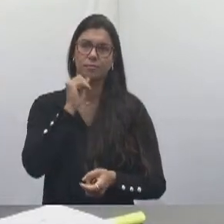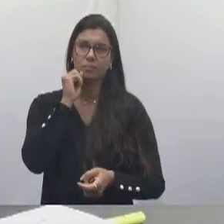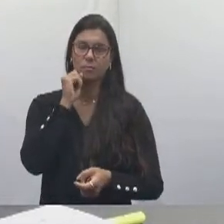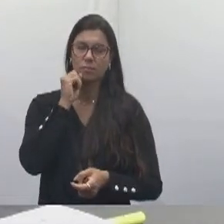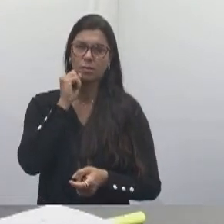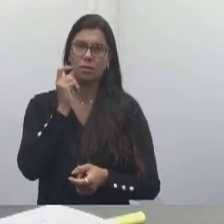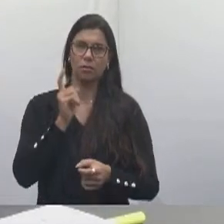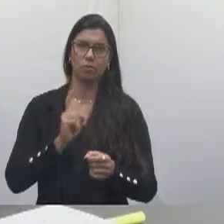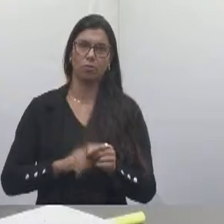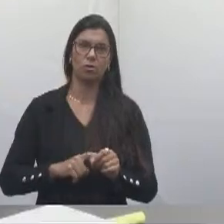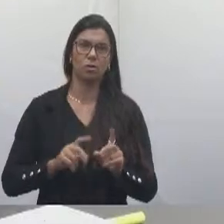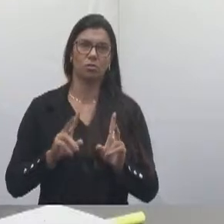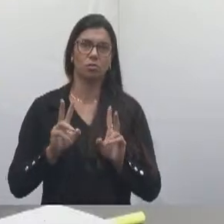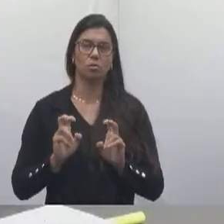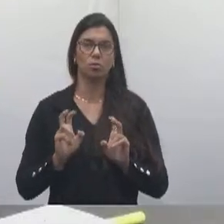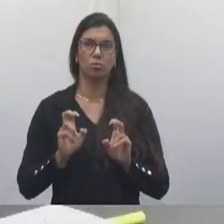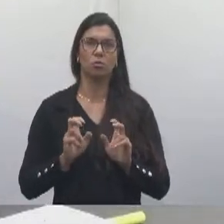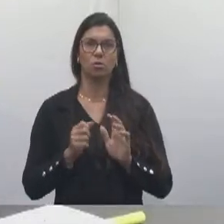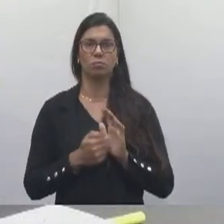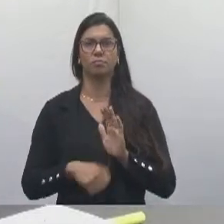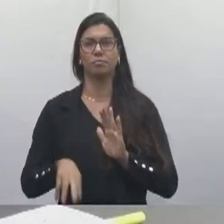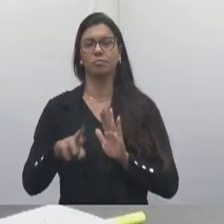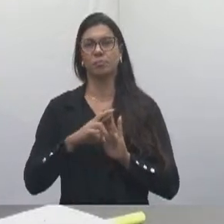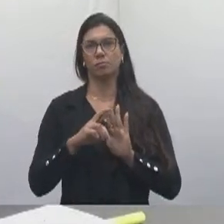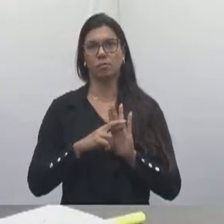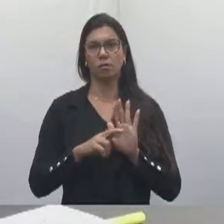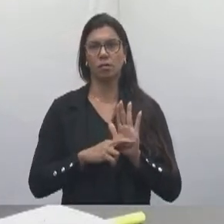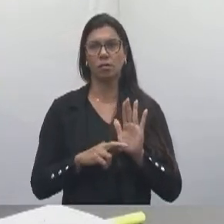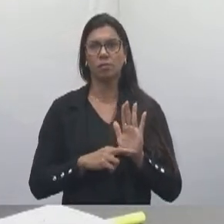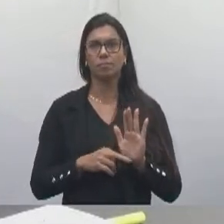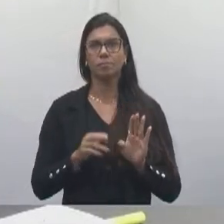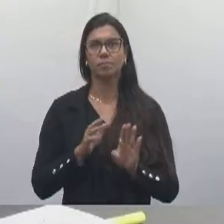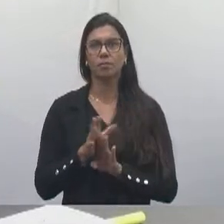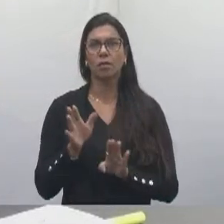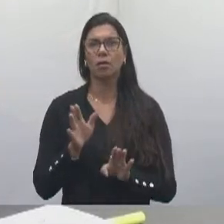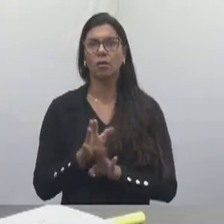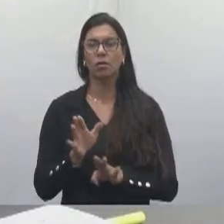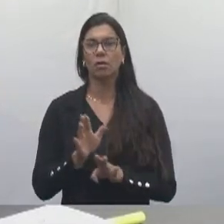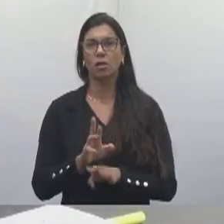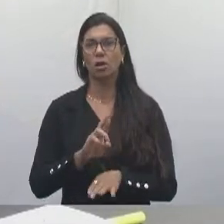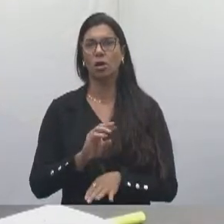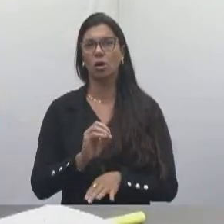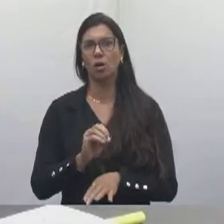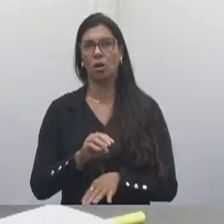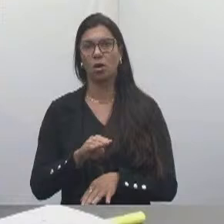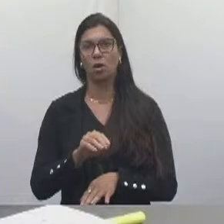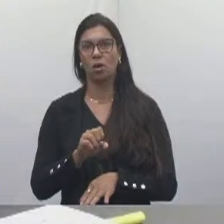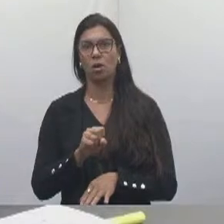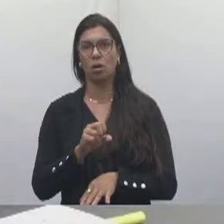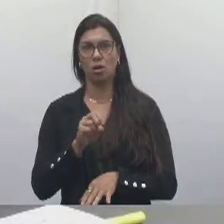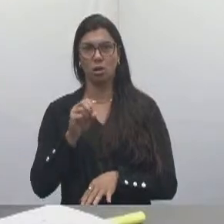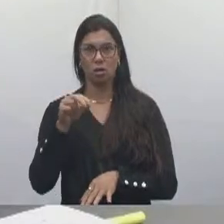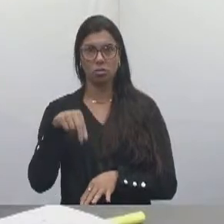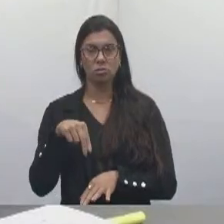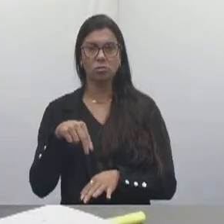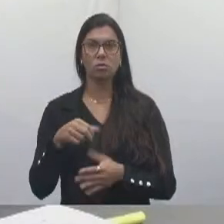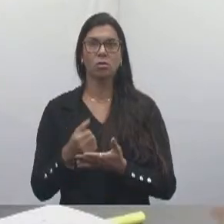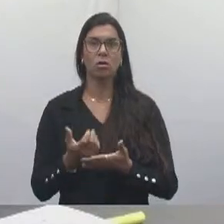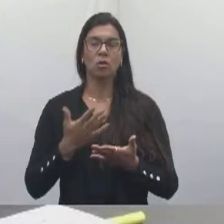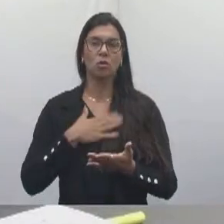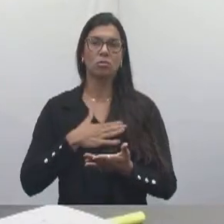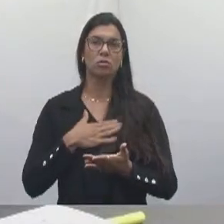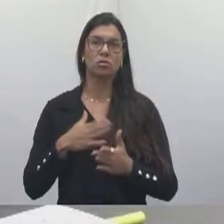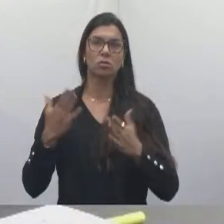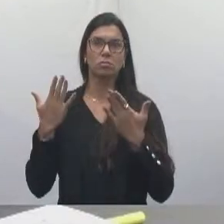Retomando a questão do relatório do conselheiro Robson Marinho, gostaria de parabenizar aqui pela